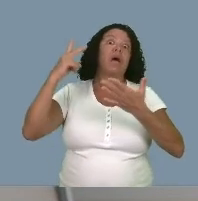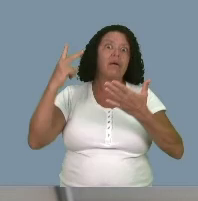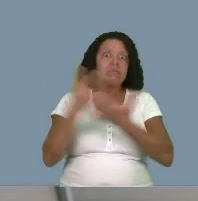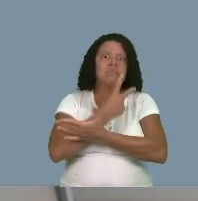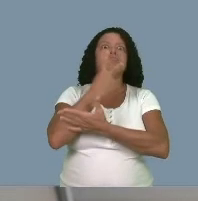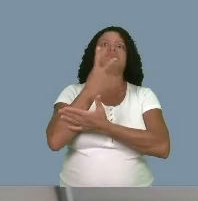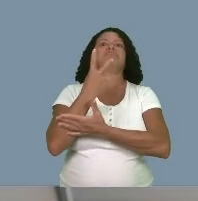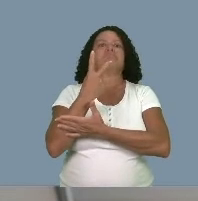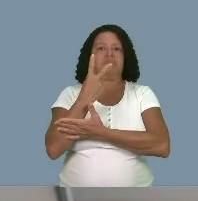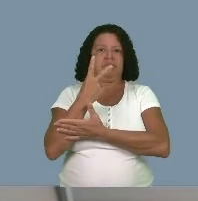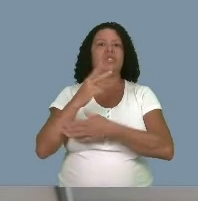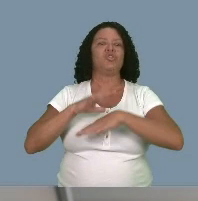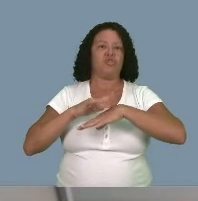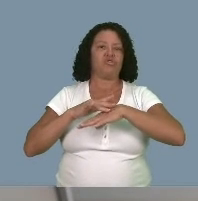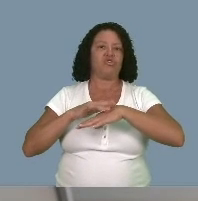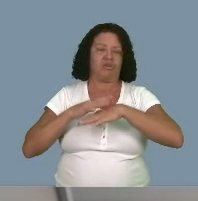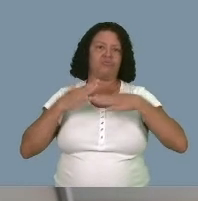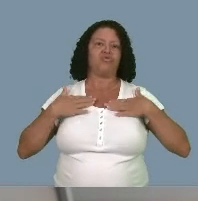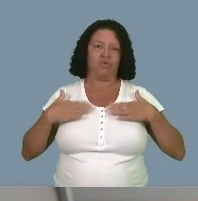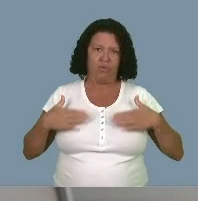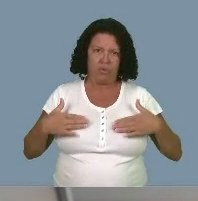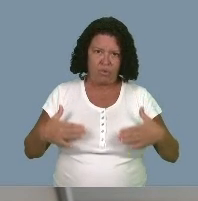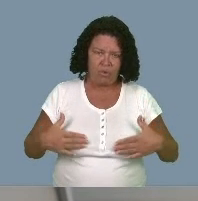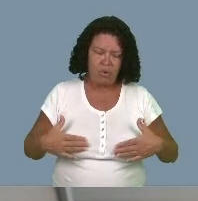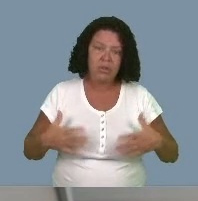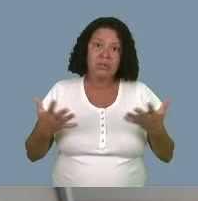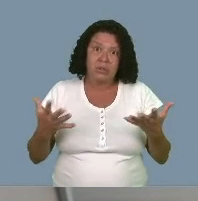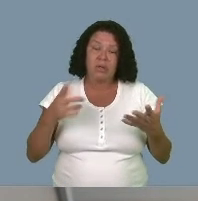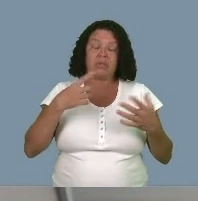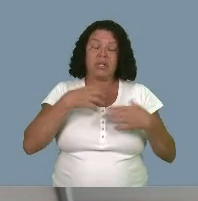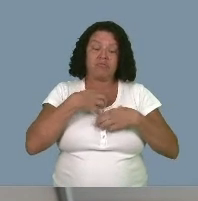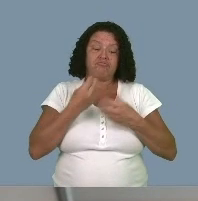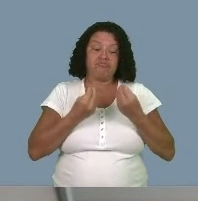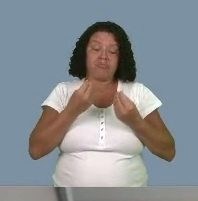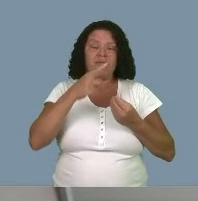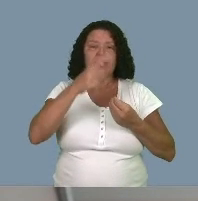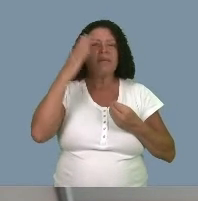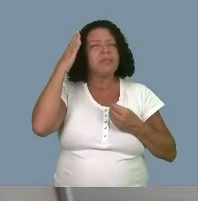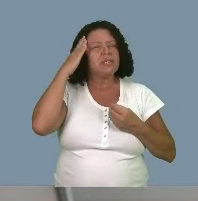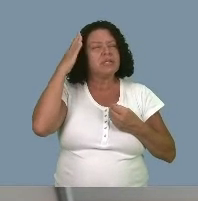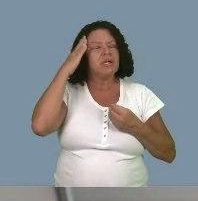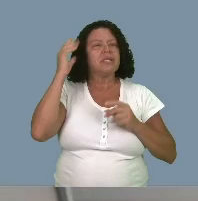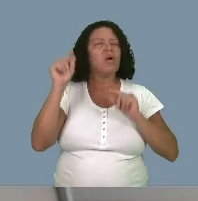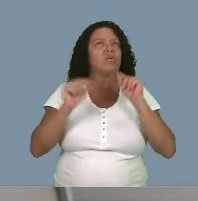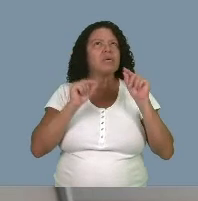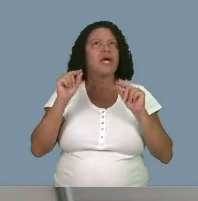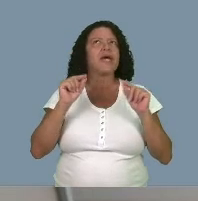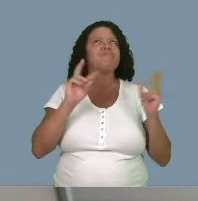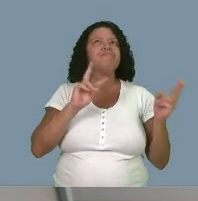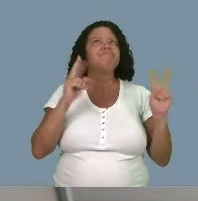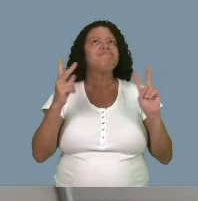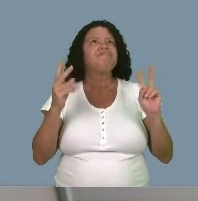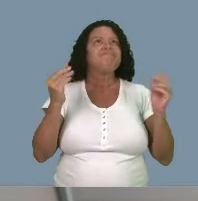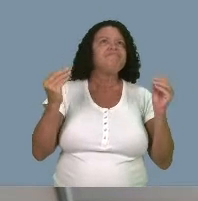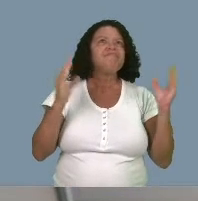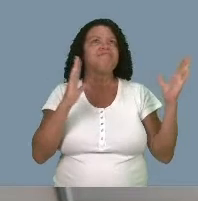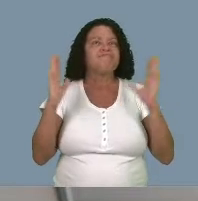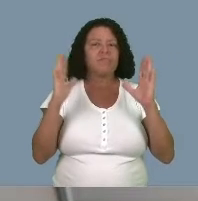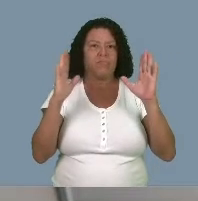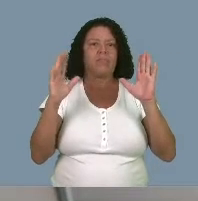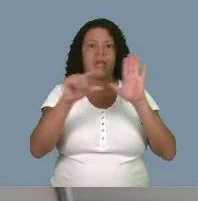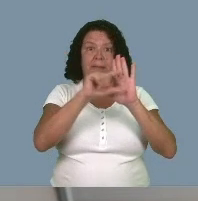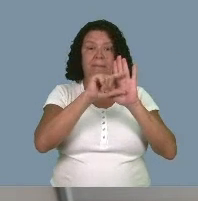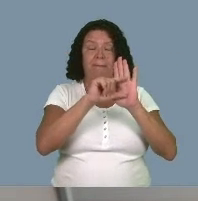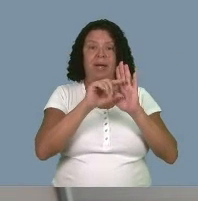de determinadas doenças físicas. E nesse sentido, a gente pode interpretar essa passagem da seguinte forma.